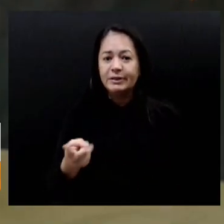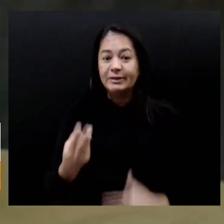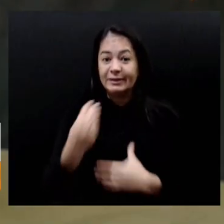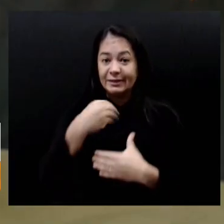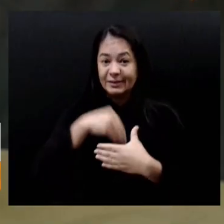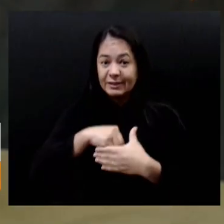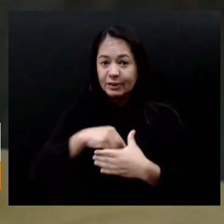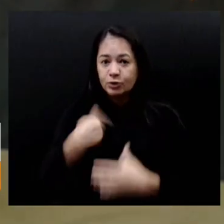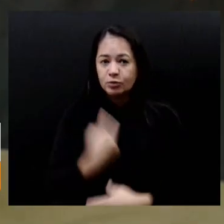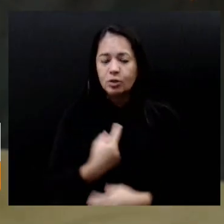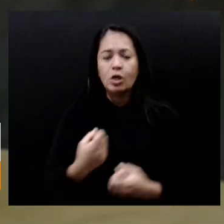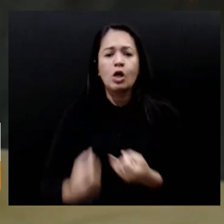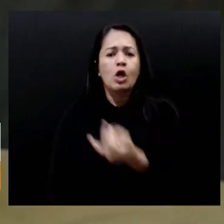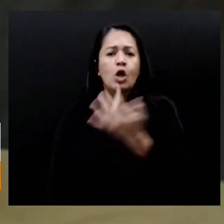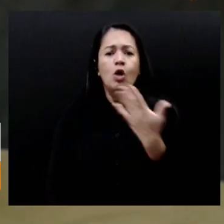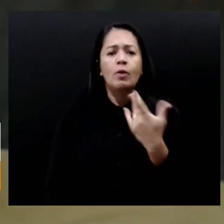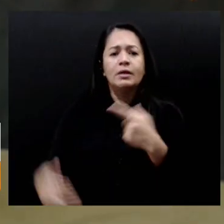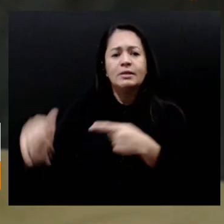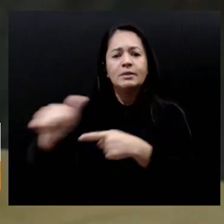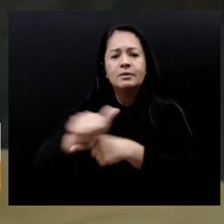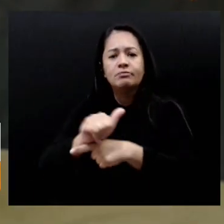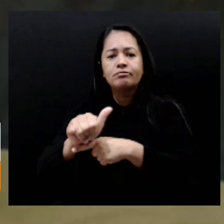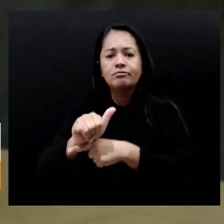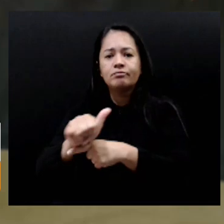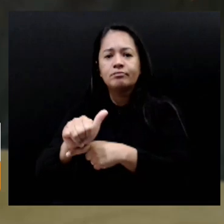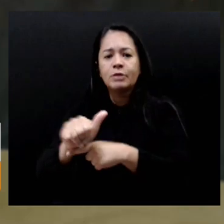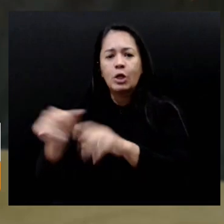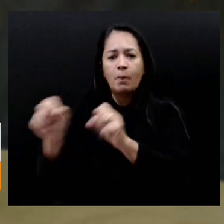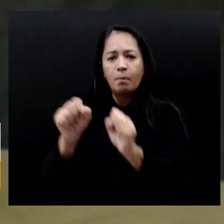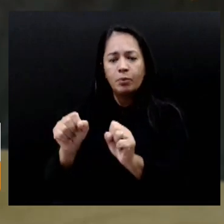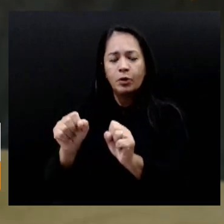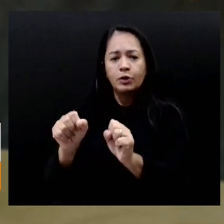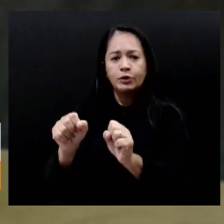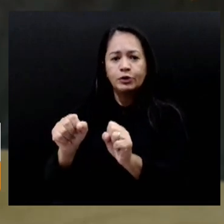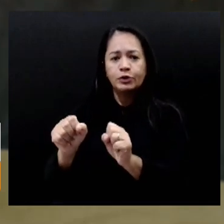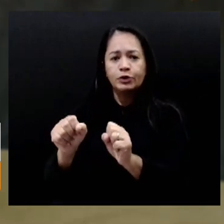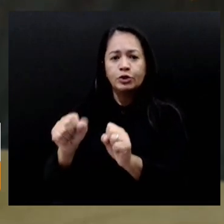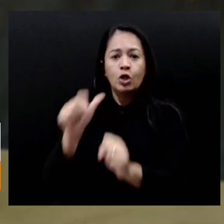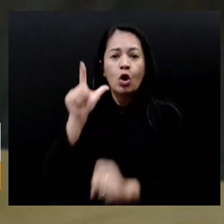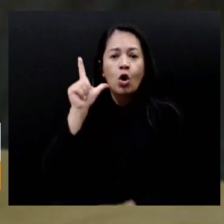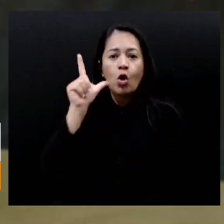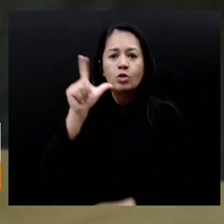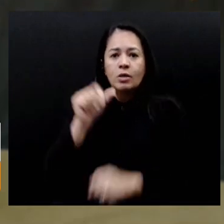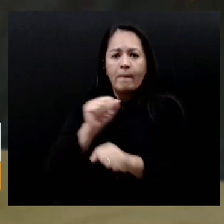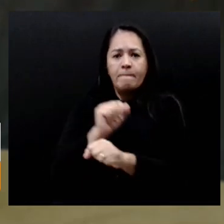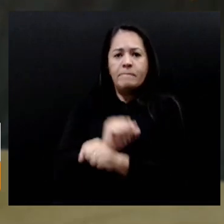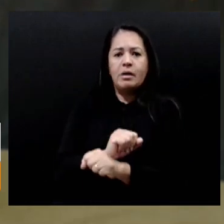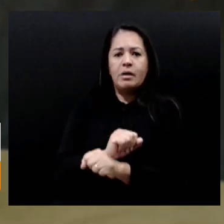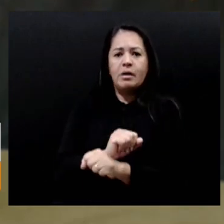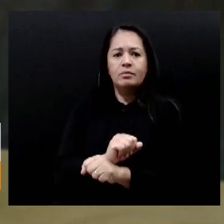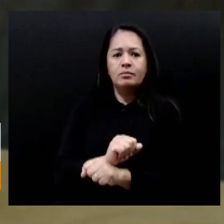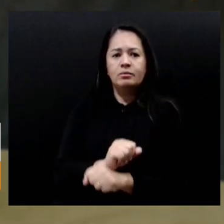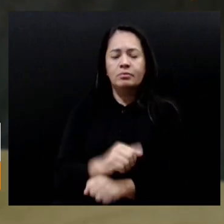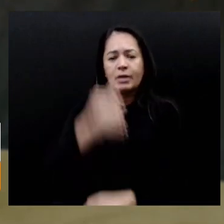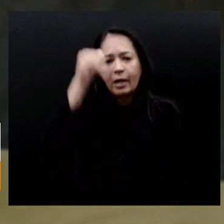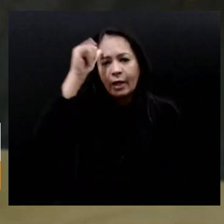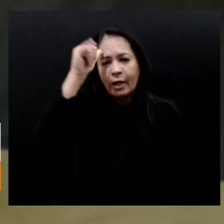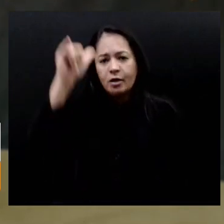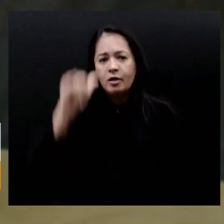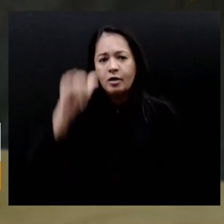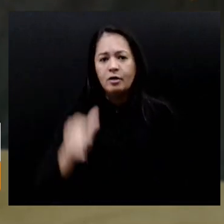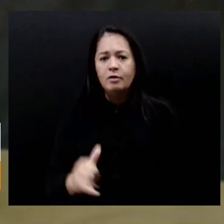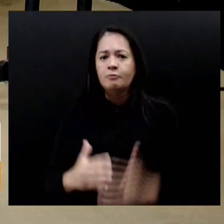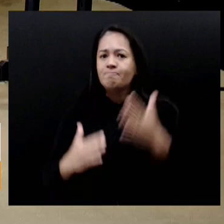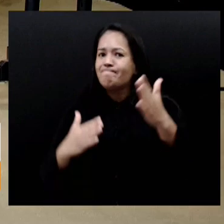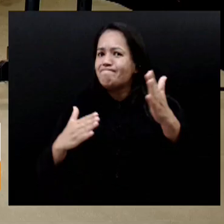são os mecanismos que a gente pode usar para a gente conseguir frear isso para não chegar ao extremo? A gente consegue?